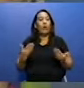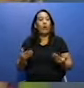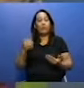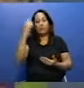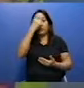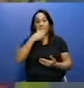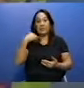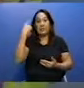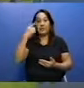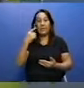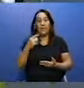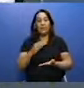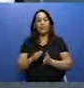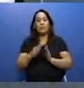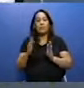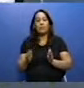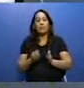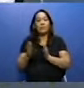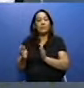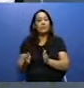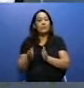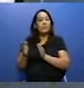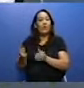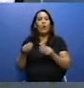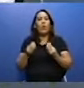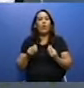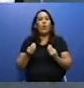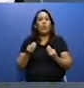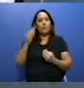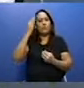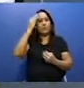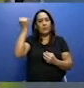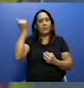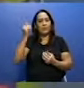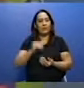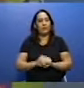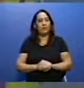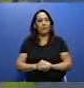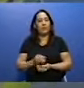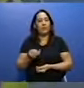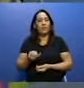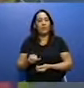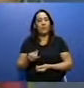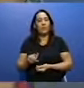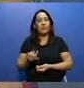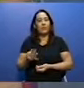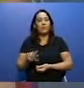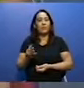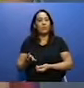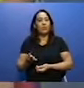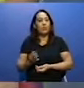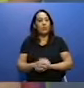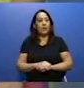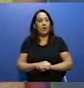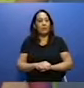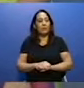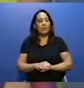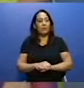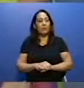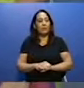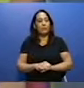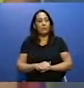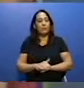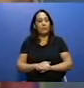nessa sequência. Como você sabe disso? Então vamos contar quantos elementos tem nessa